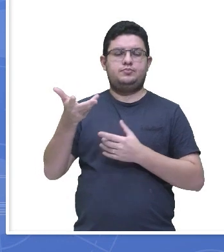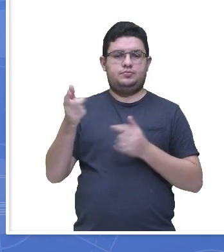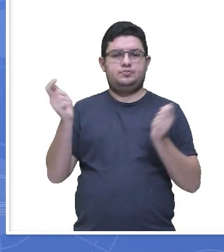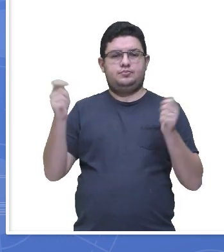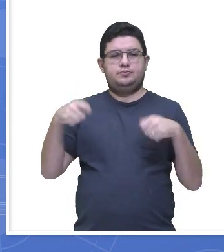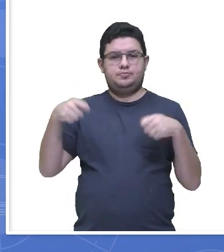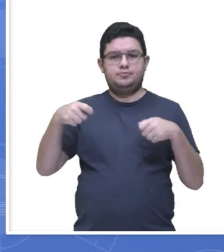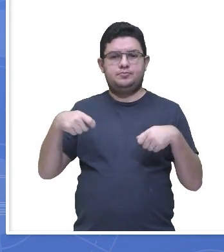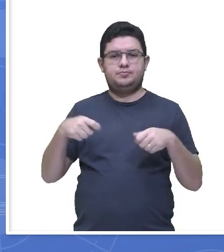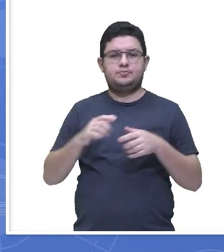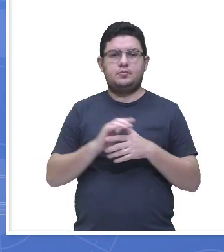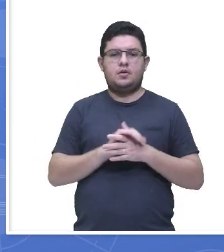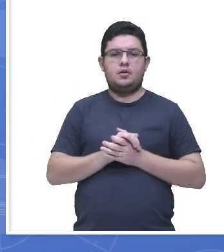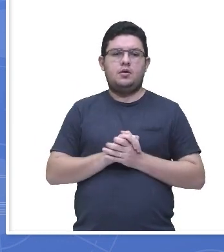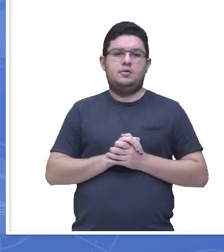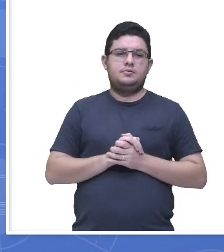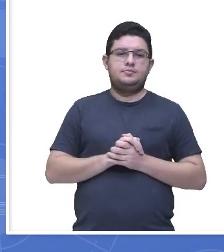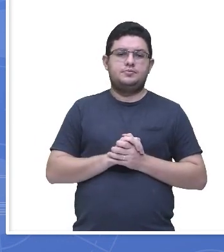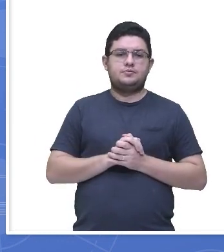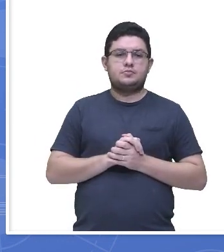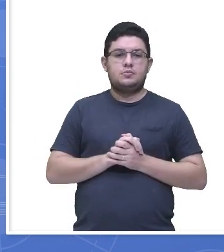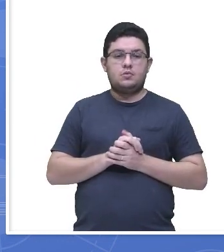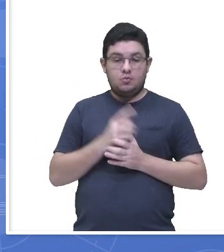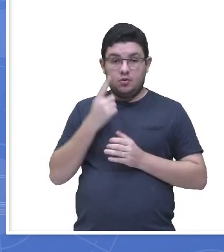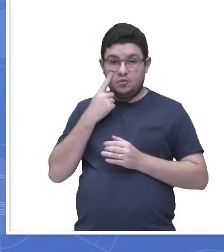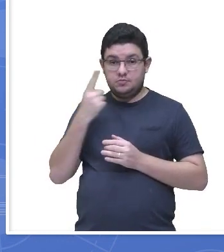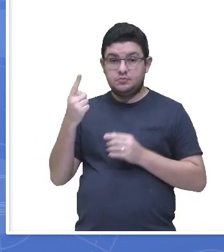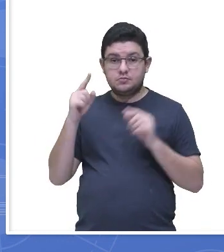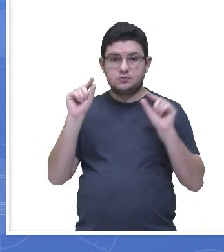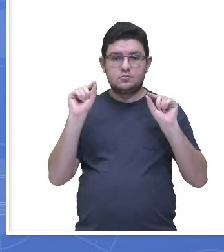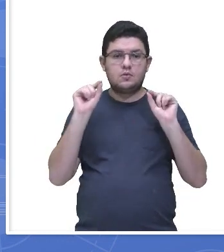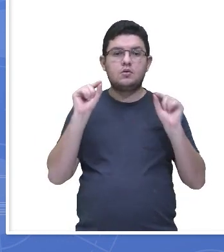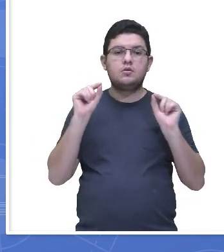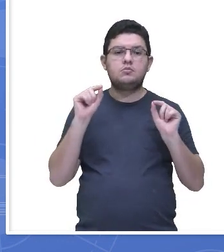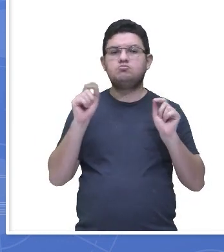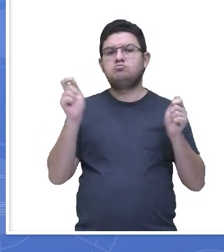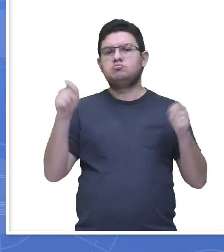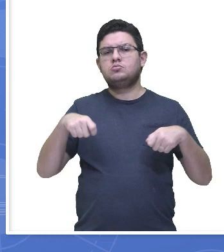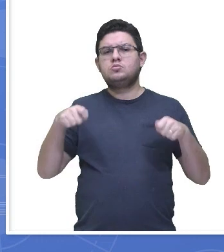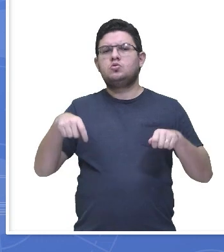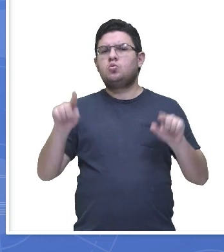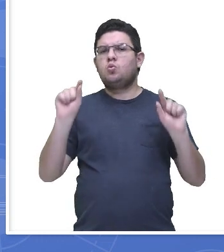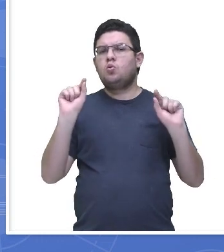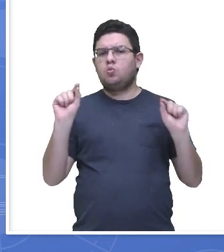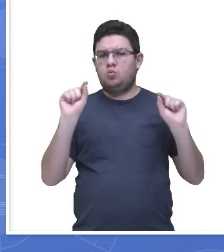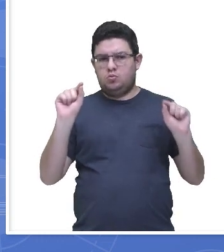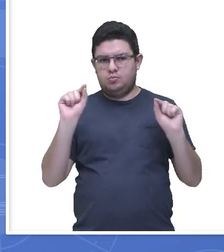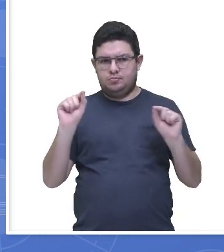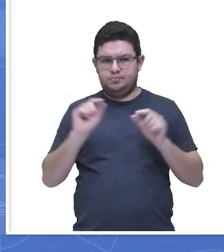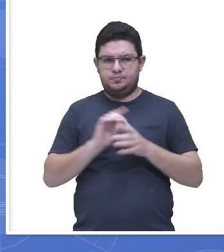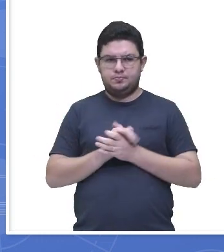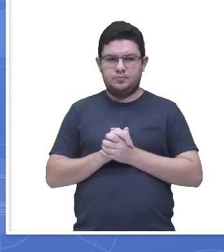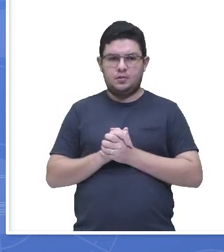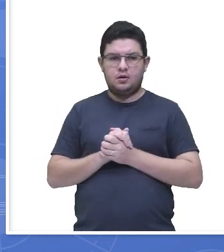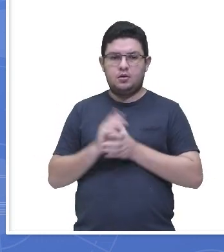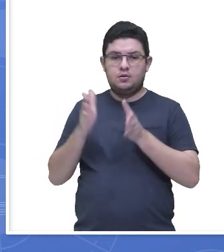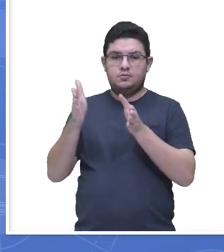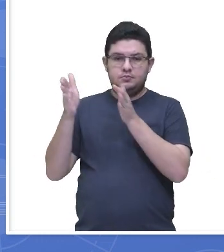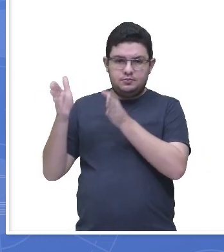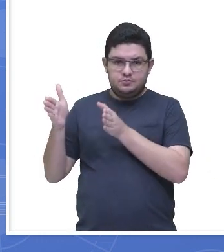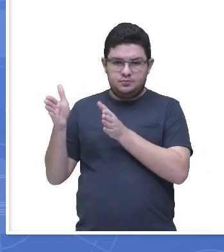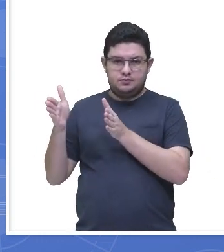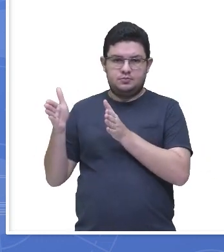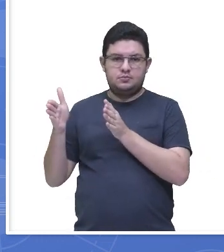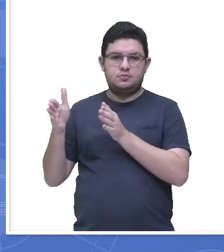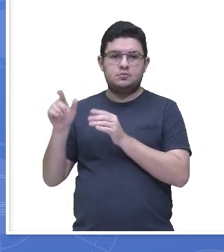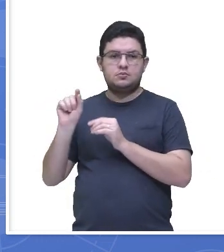pela inclinação da reta. Vamos ver então aí as possibilidades que nós temos para esse gráfico aí. Veja só,